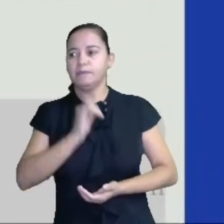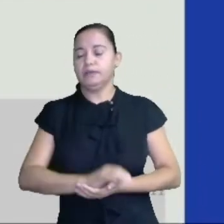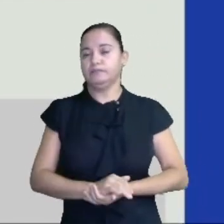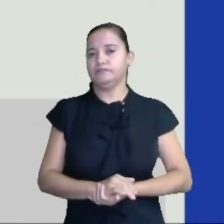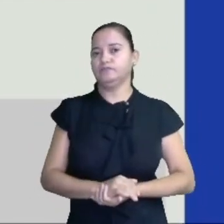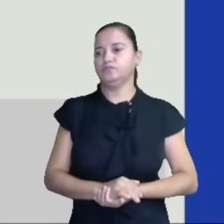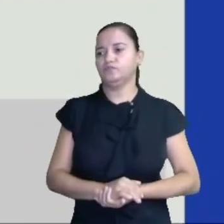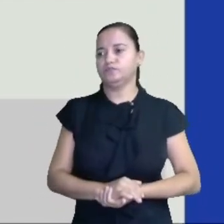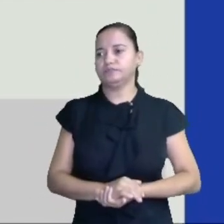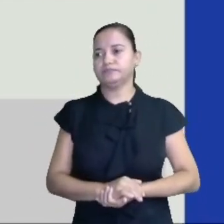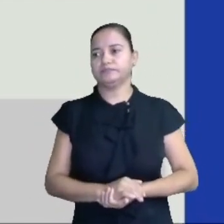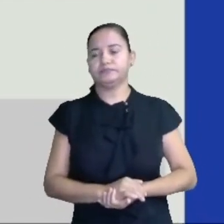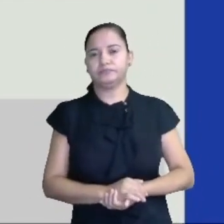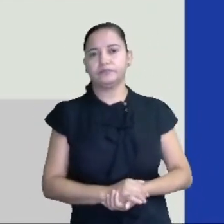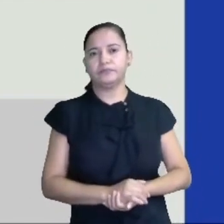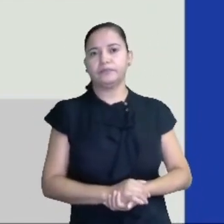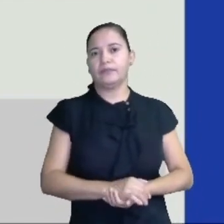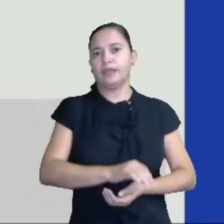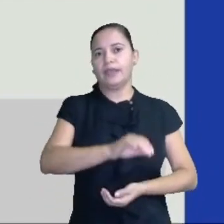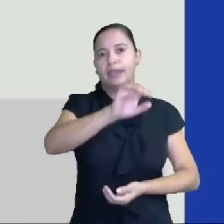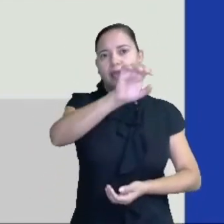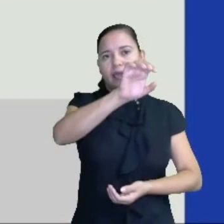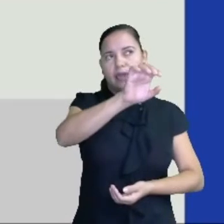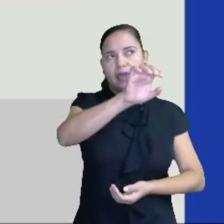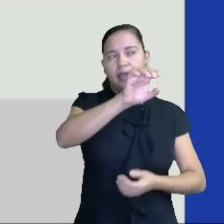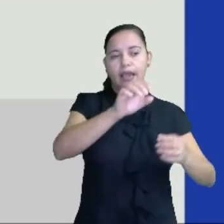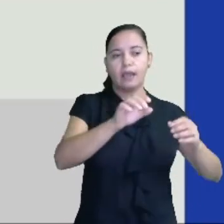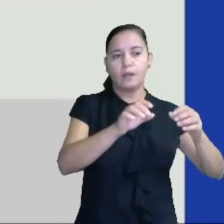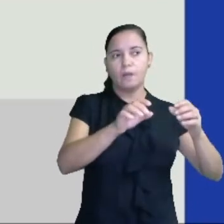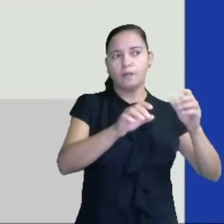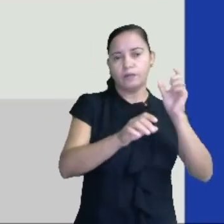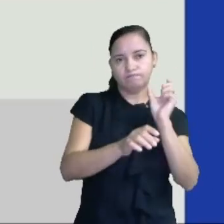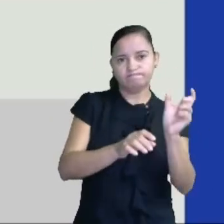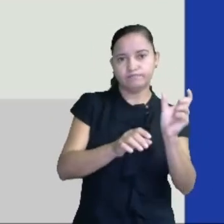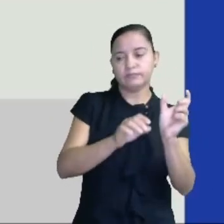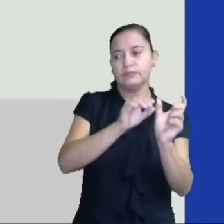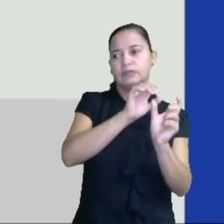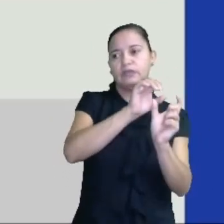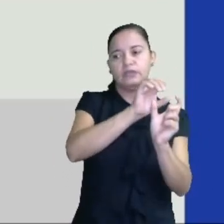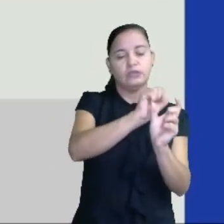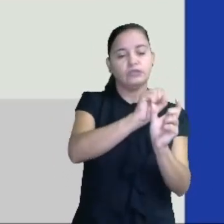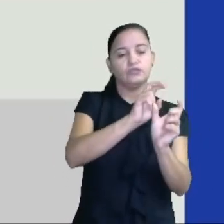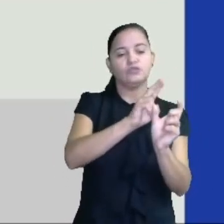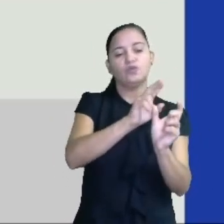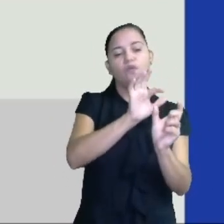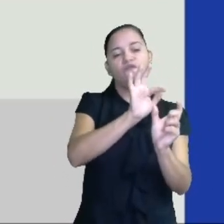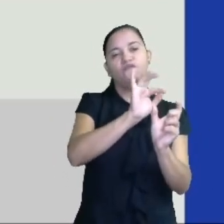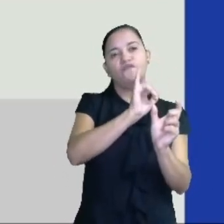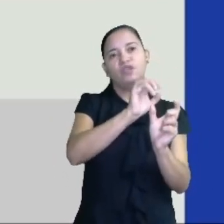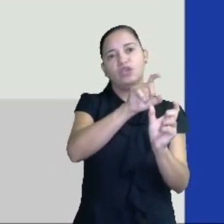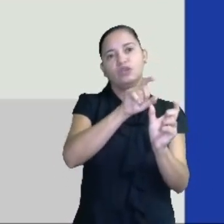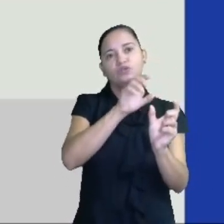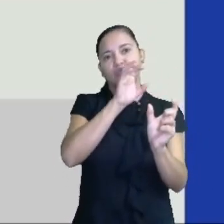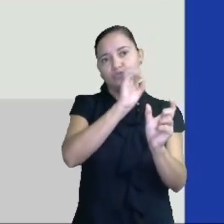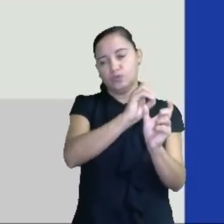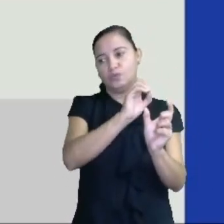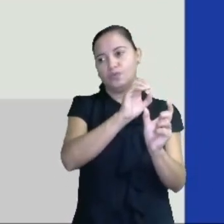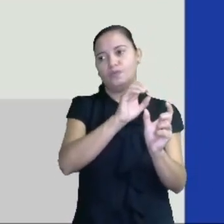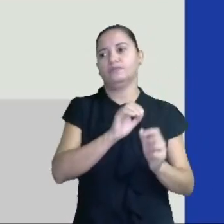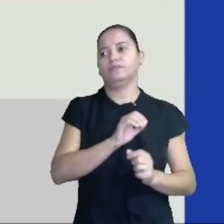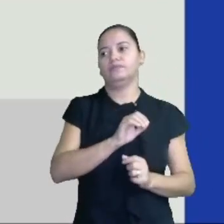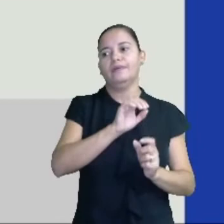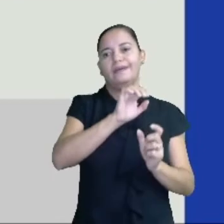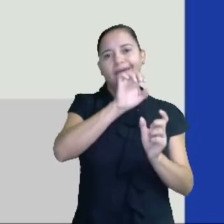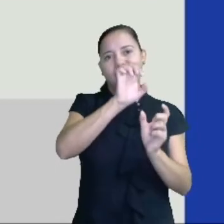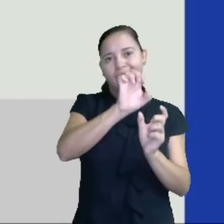for o sufixo ear, né? Ear, que significa ação que se repete, né?